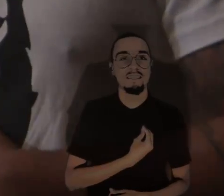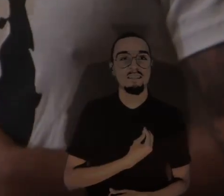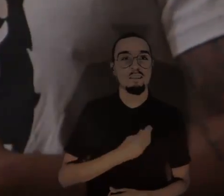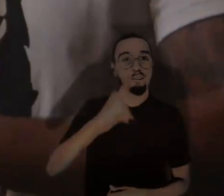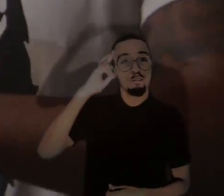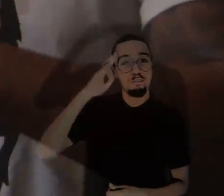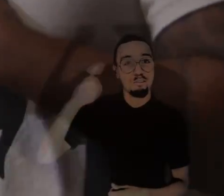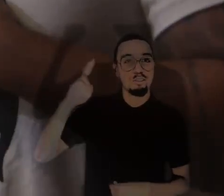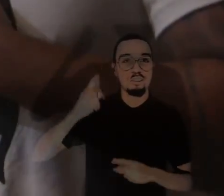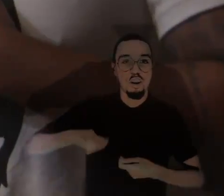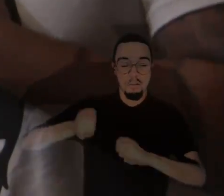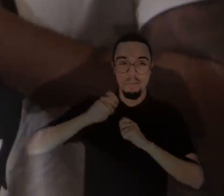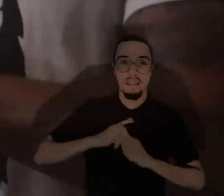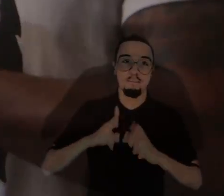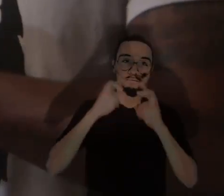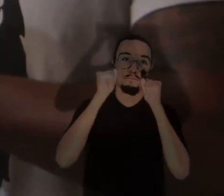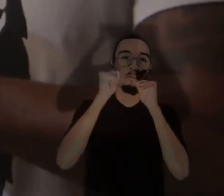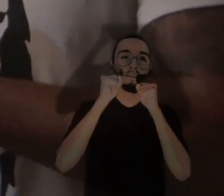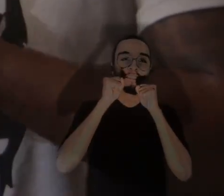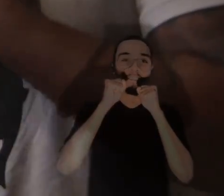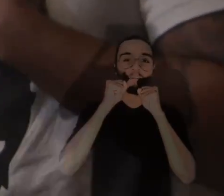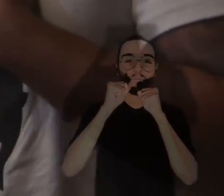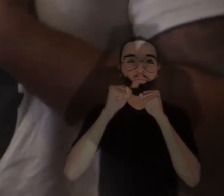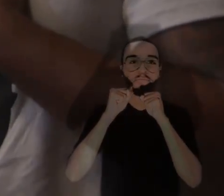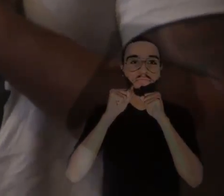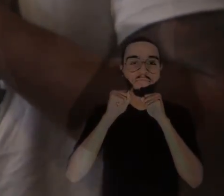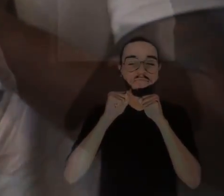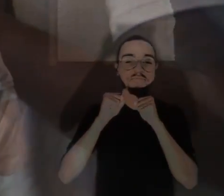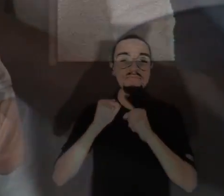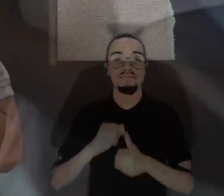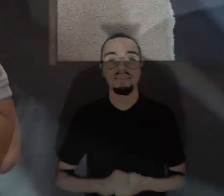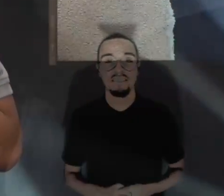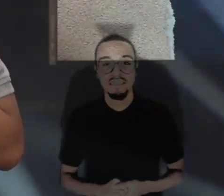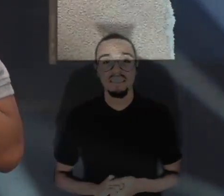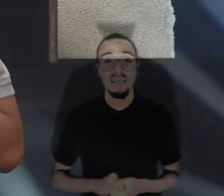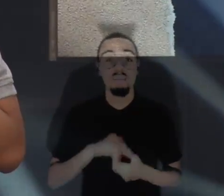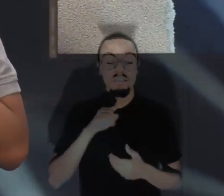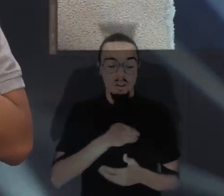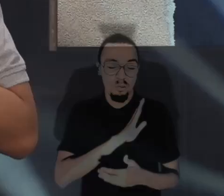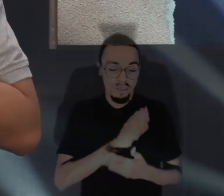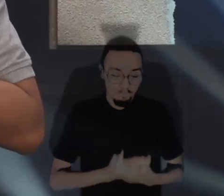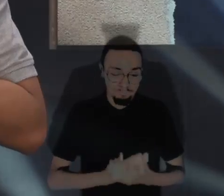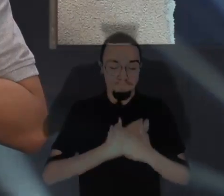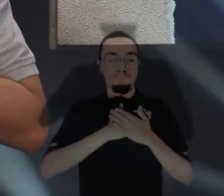força. Essa palavra está sendo plantada no seu coração.